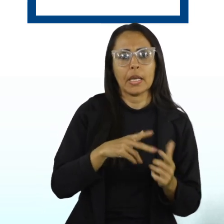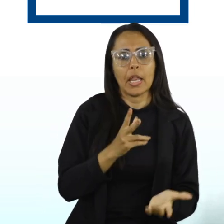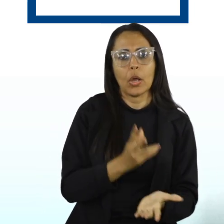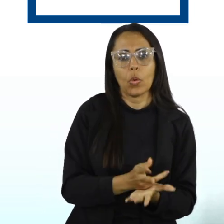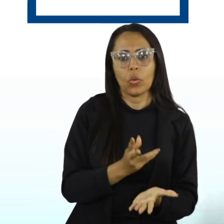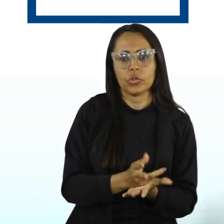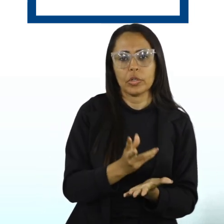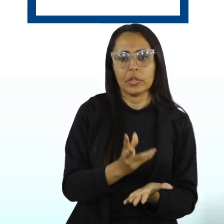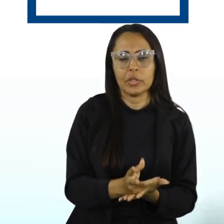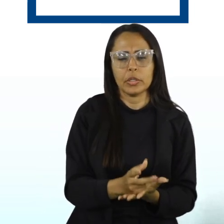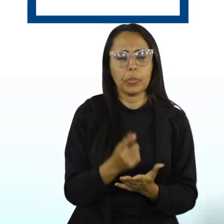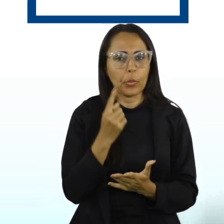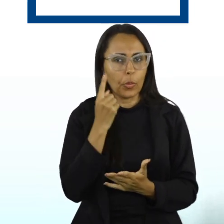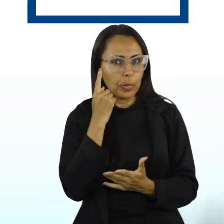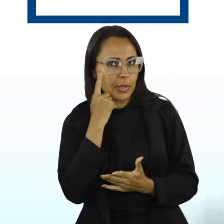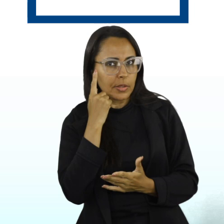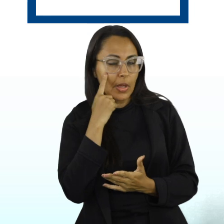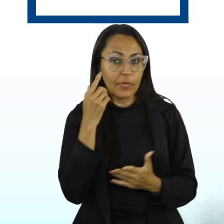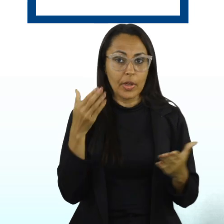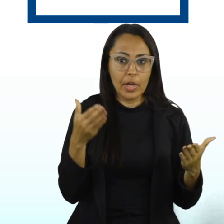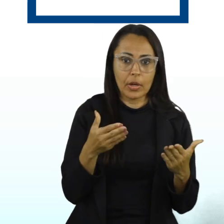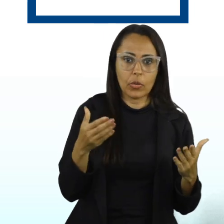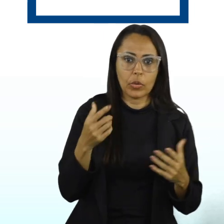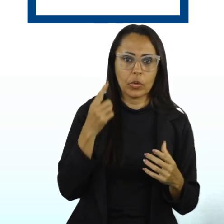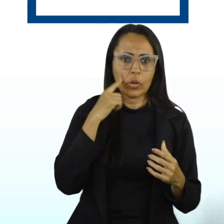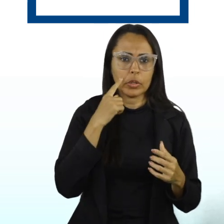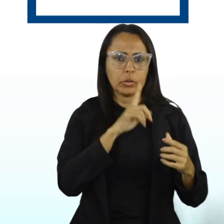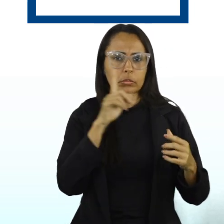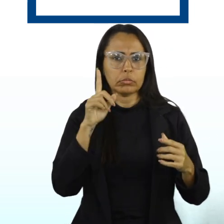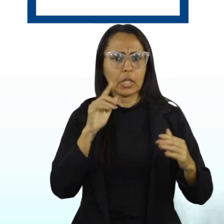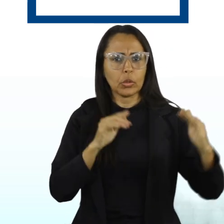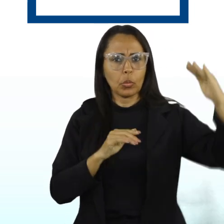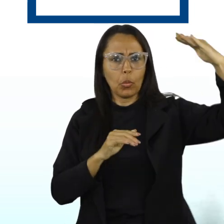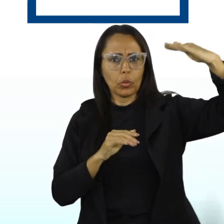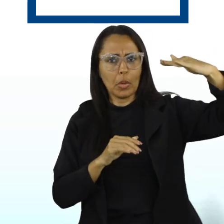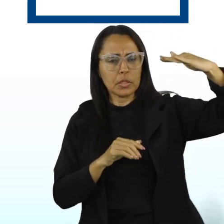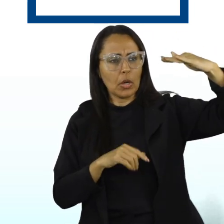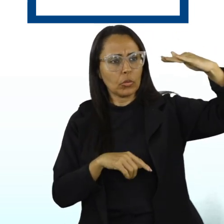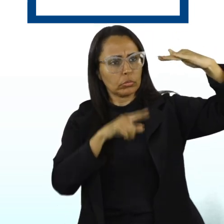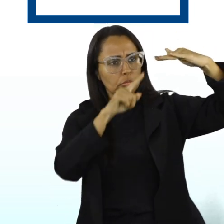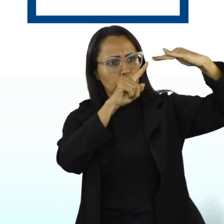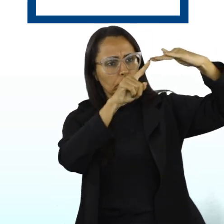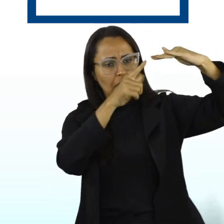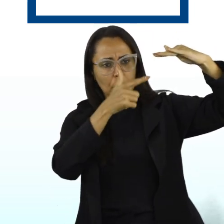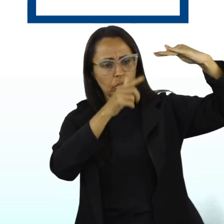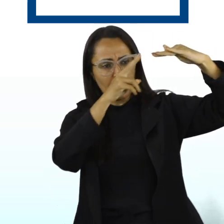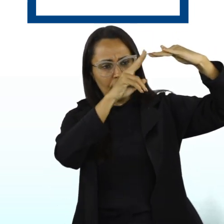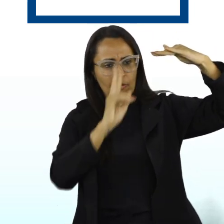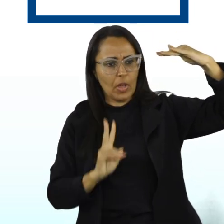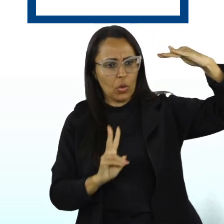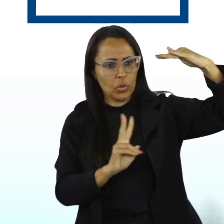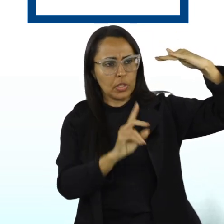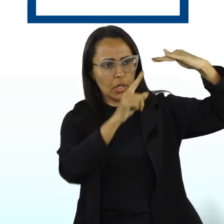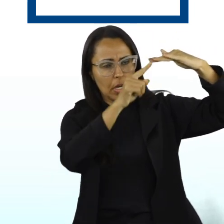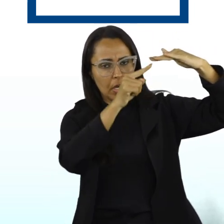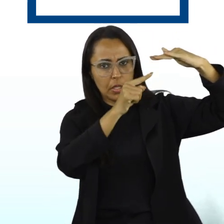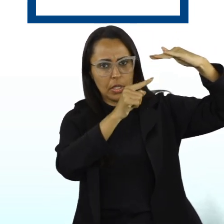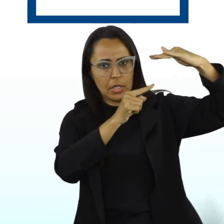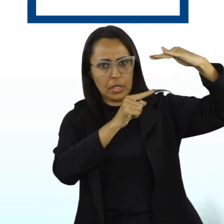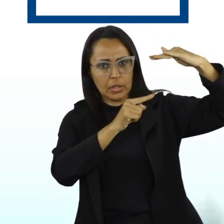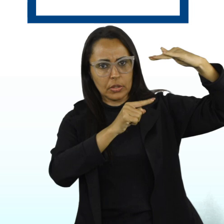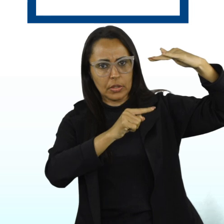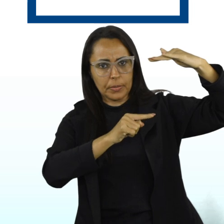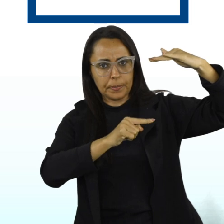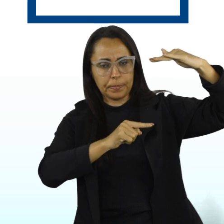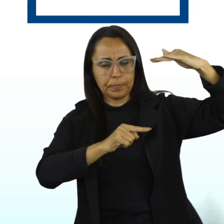constante. Então veja nessa situação em que o carrinho está lá no ponto mais alto, ele não tem velocidade, então só teria energia